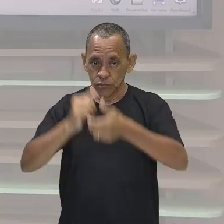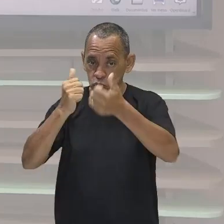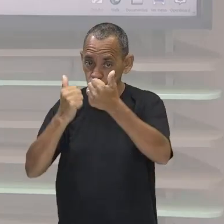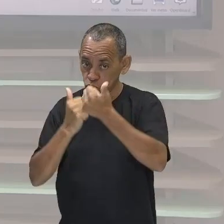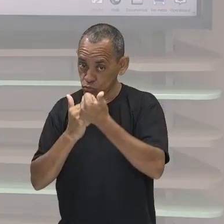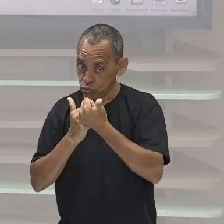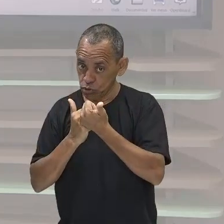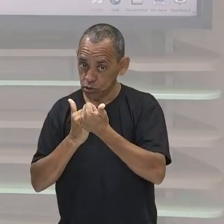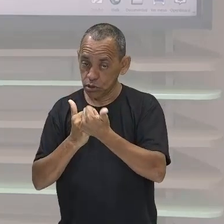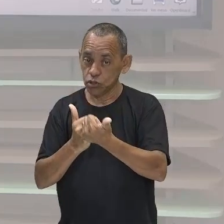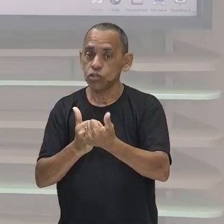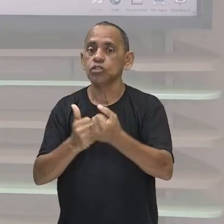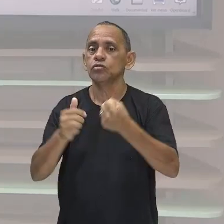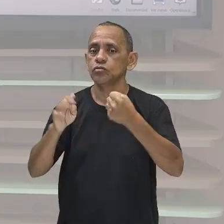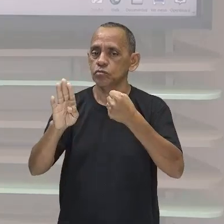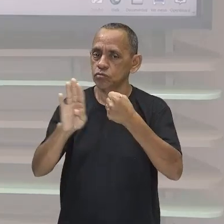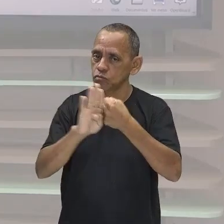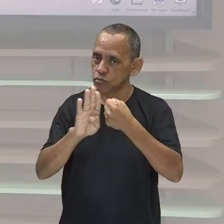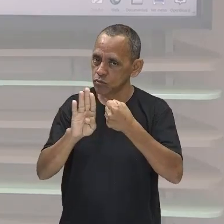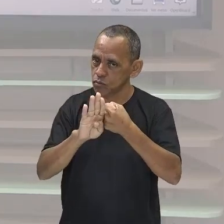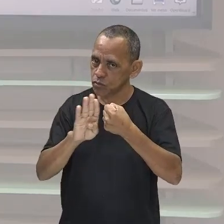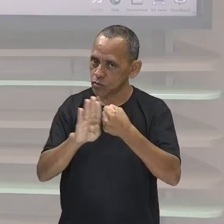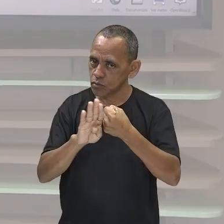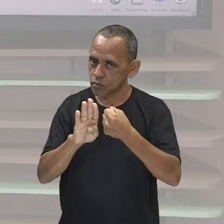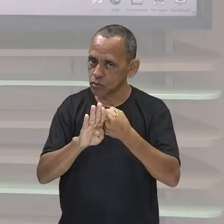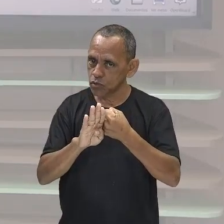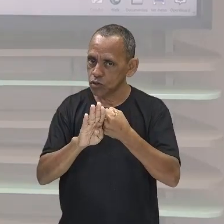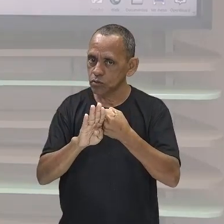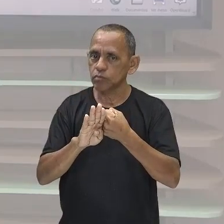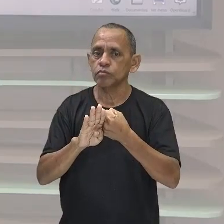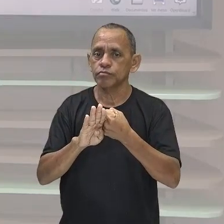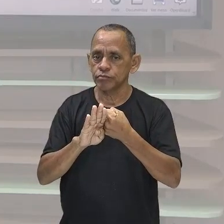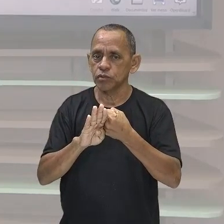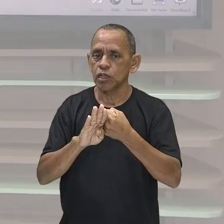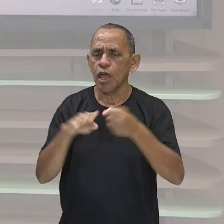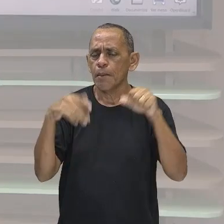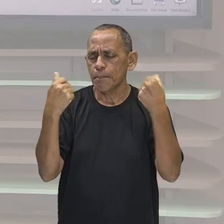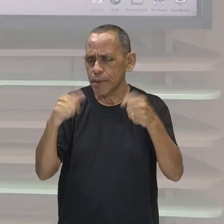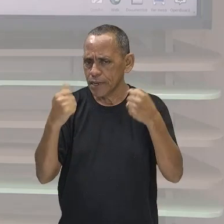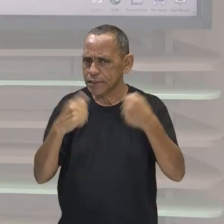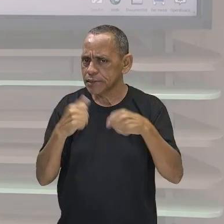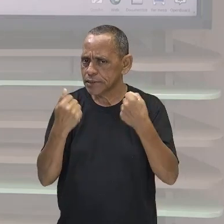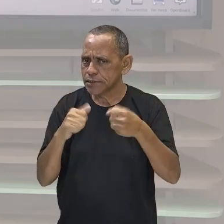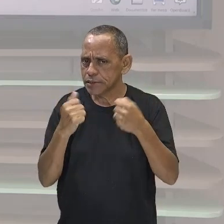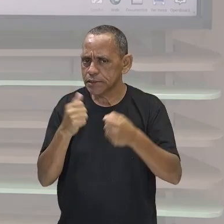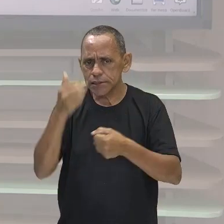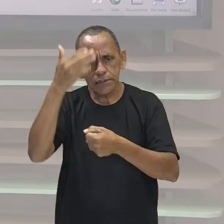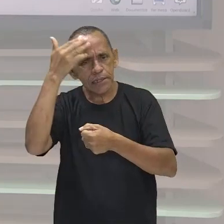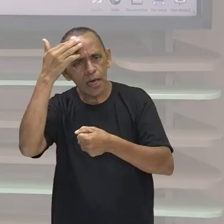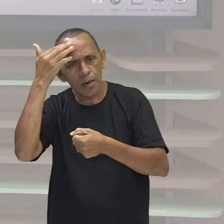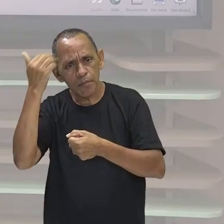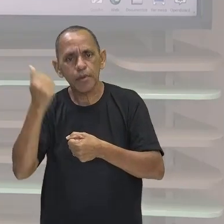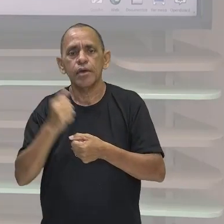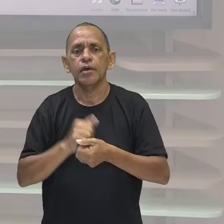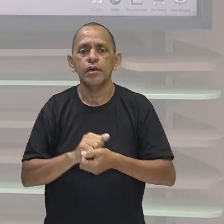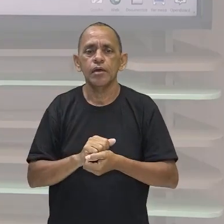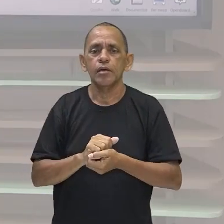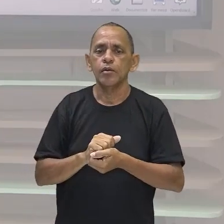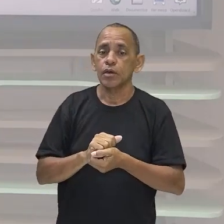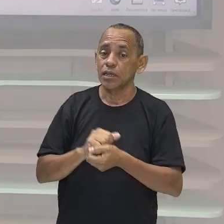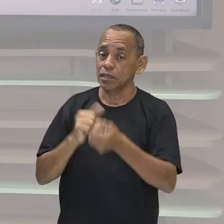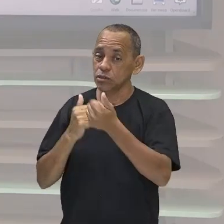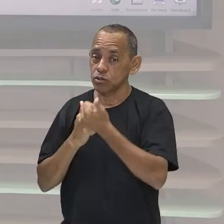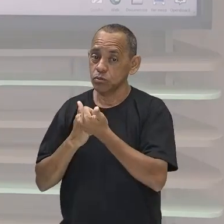substituindo um substantivo. Ele é importante para a coesão do texto. Por quê? Porque se você ficar repetindo